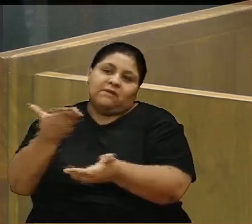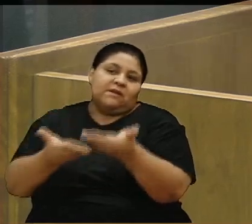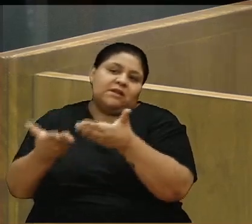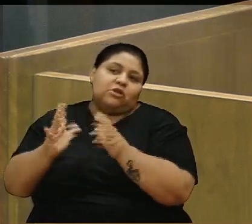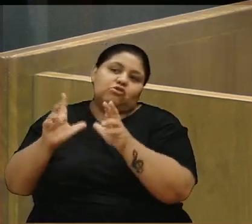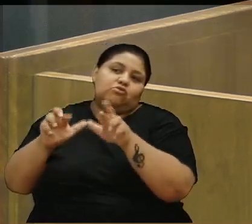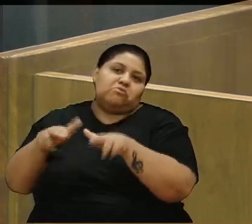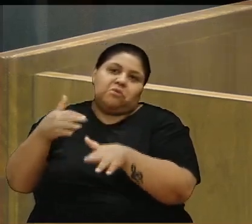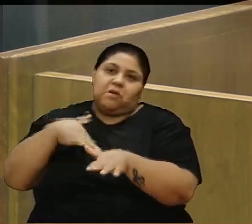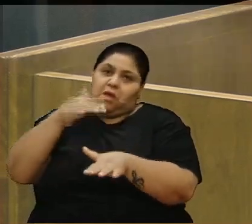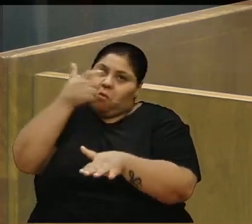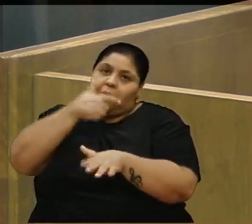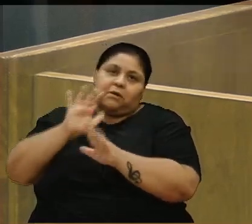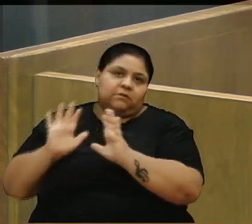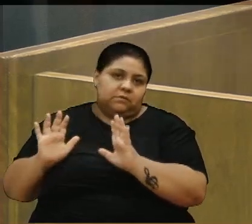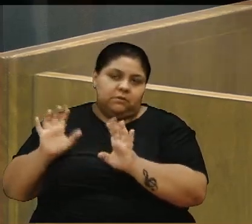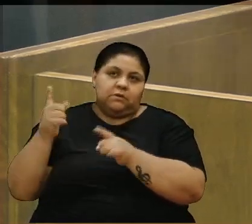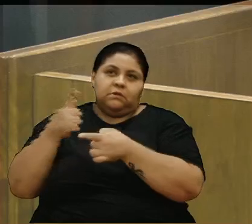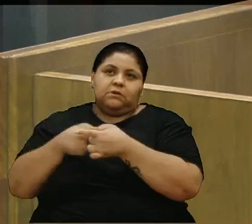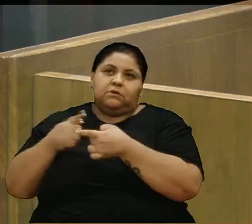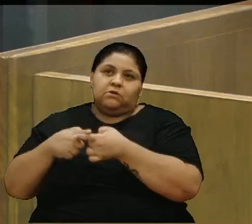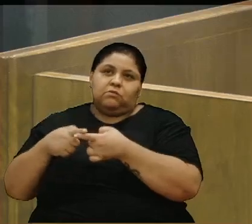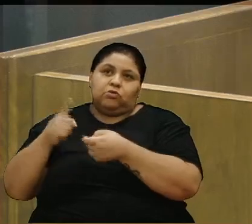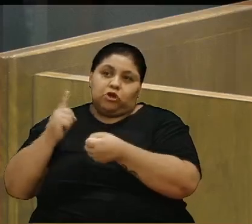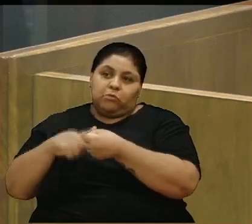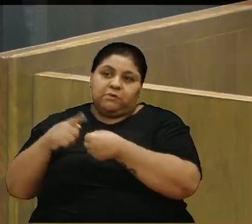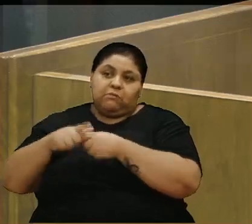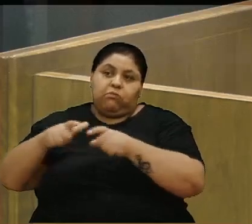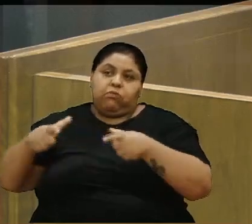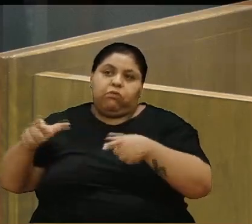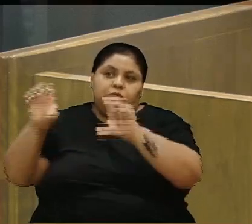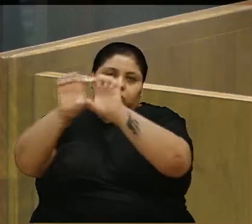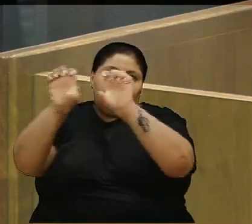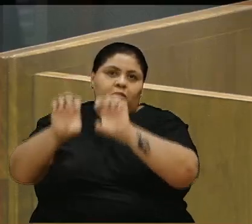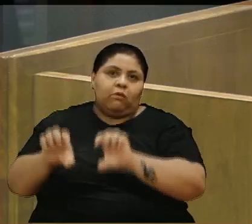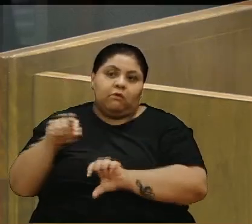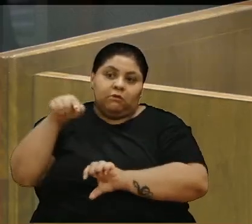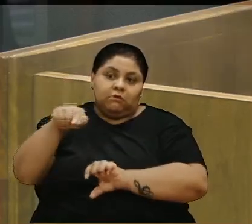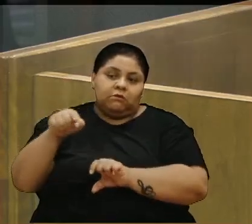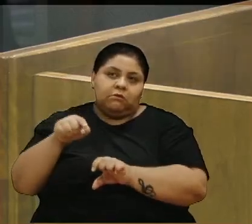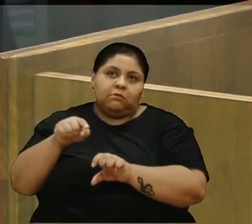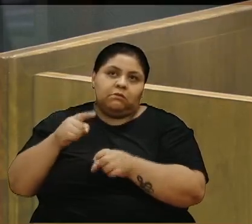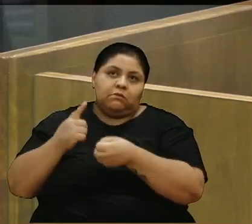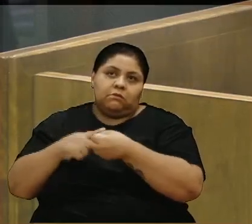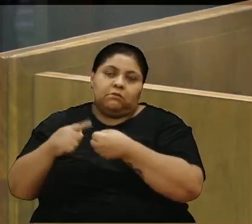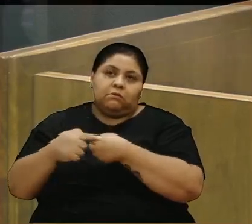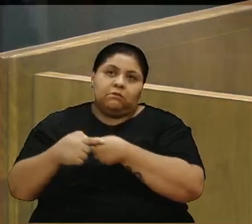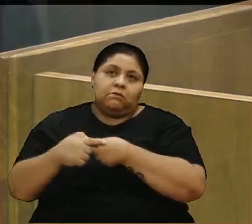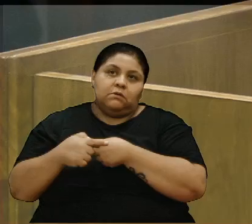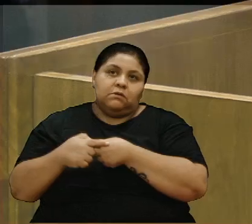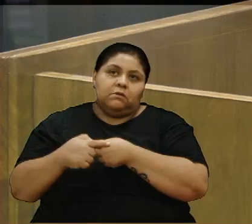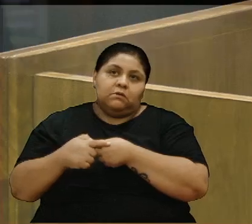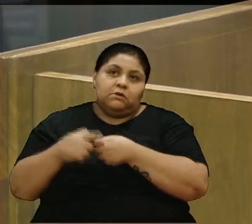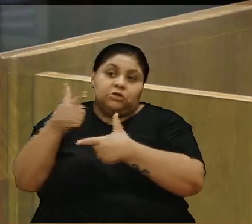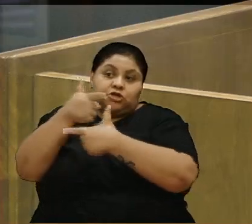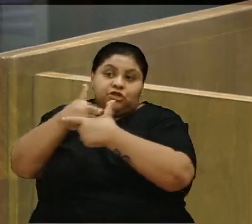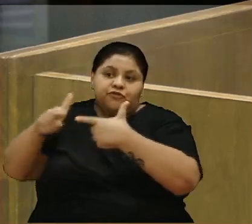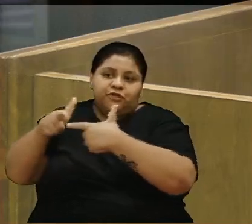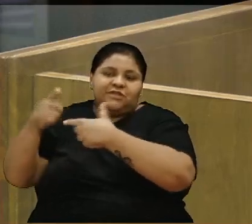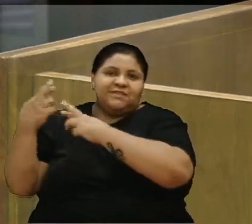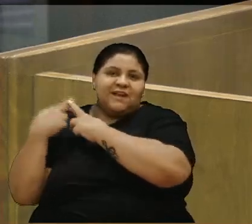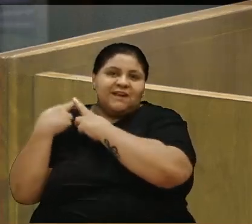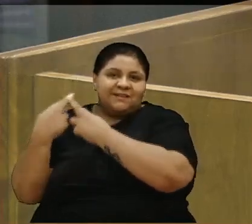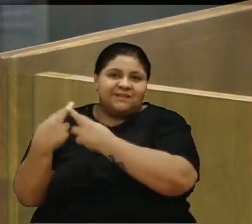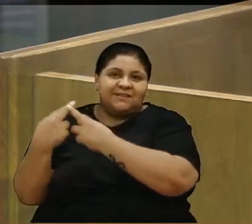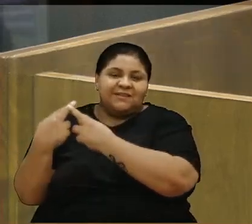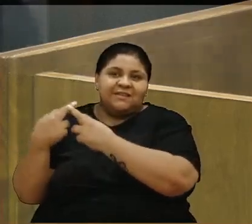região, na minha concepção, porque é um município grande, que tem estrutura, enfim, se esses municípios compartilhassem a responsabilidade de